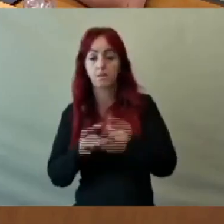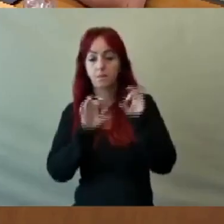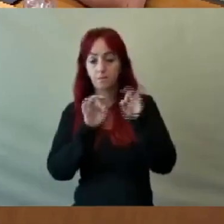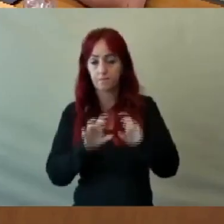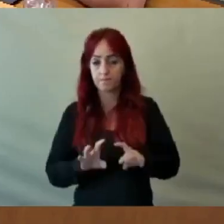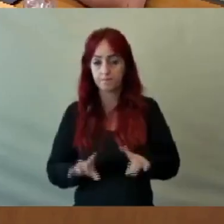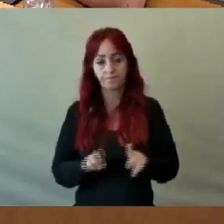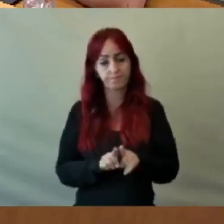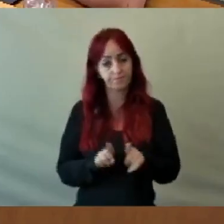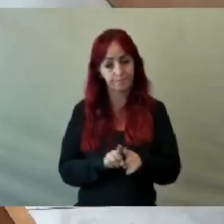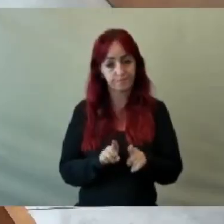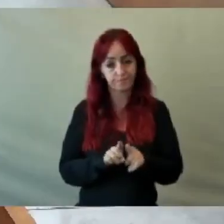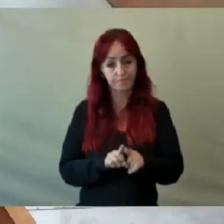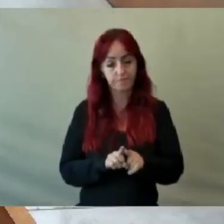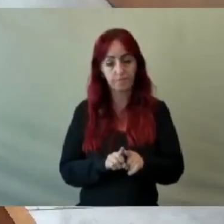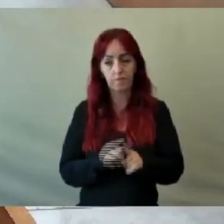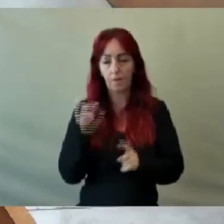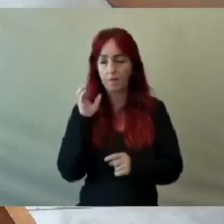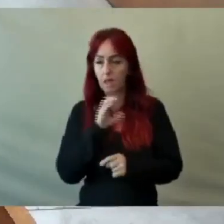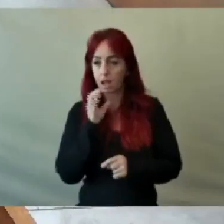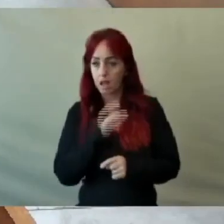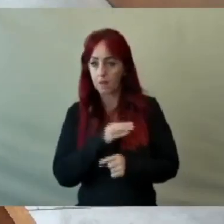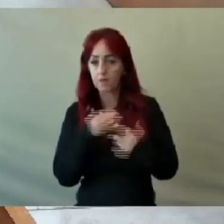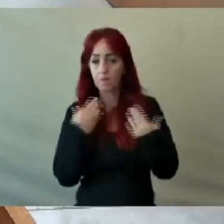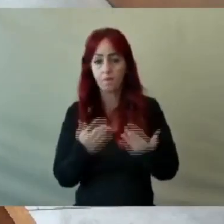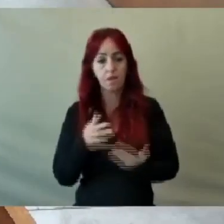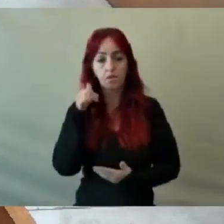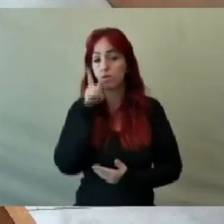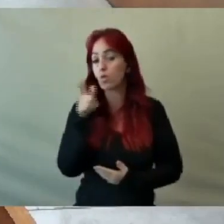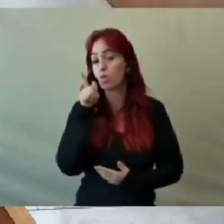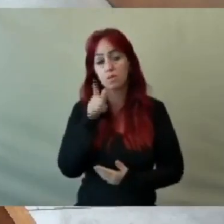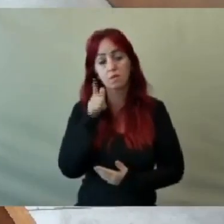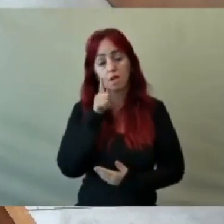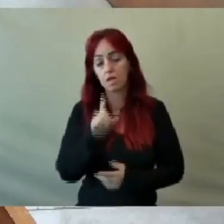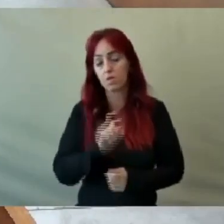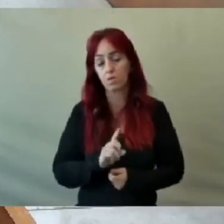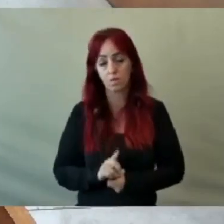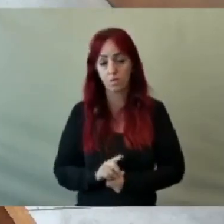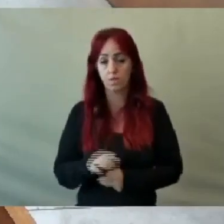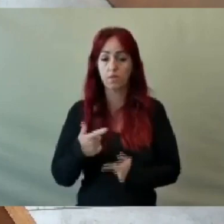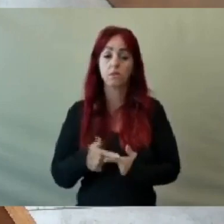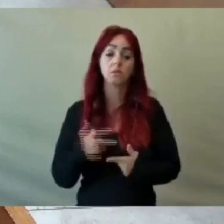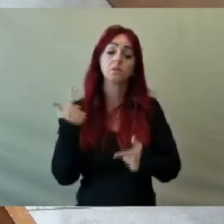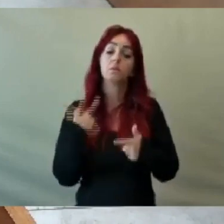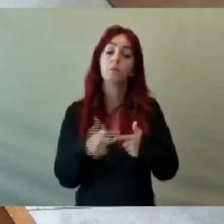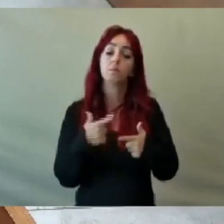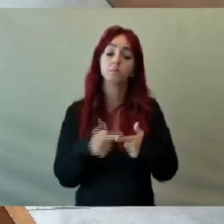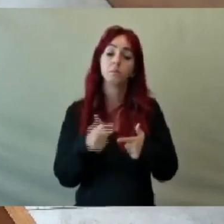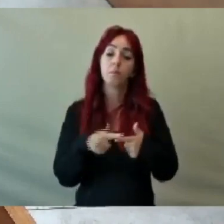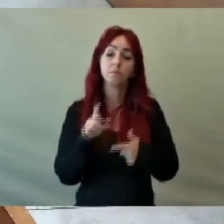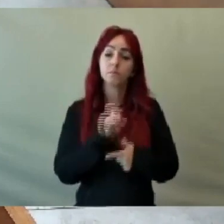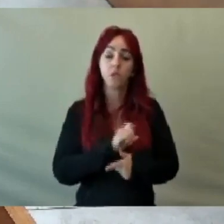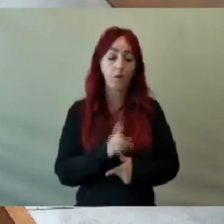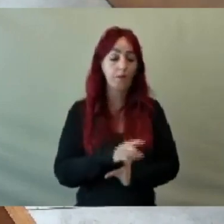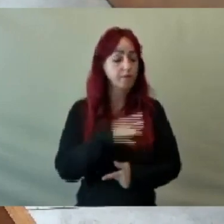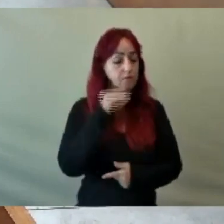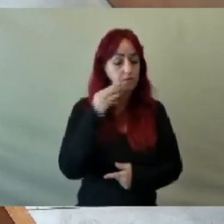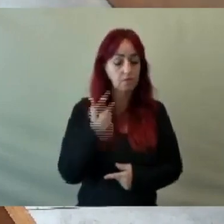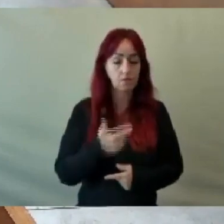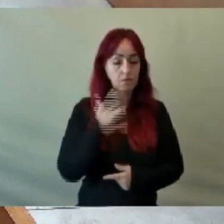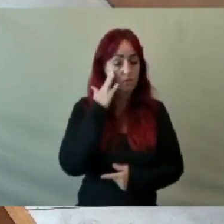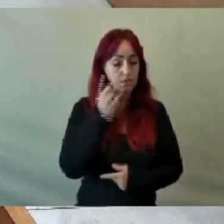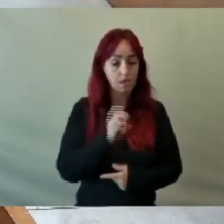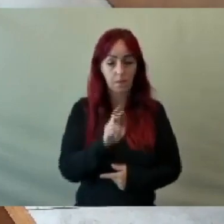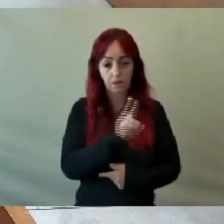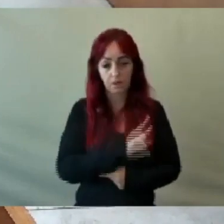mais ágil, enfim. Só que não conseguiu entregar, gente. O problema, definitivamente, não é o servidor que não sabe usar o programa. Não é isso, não. Porque os